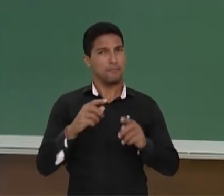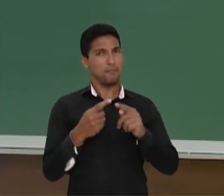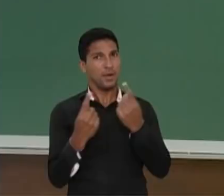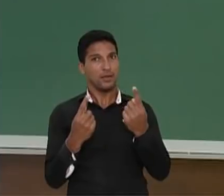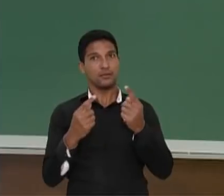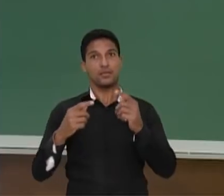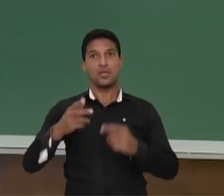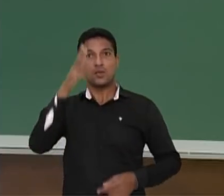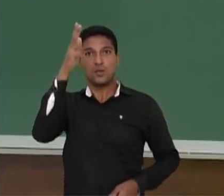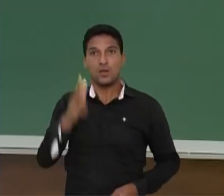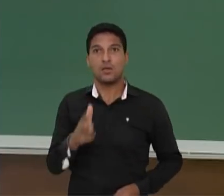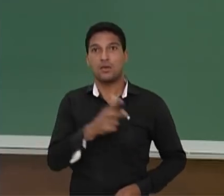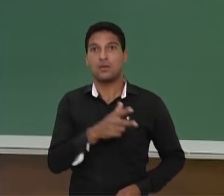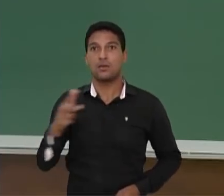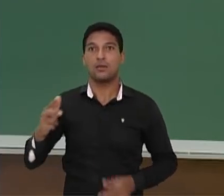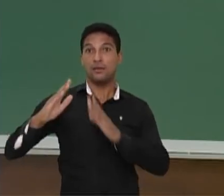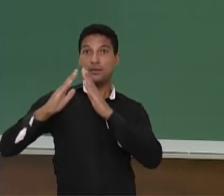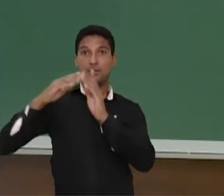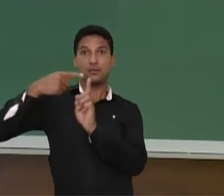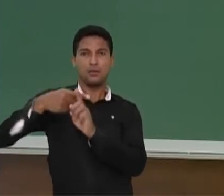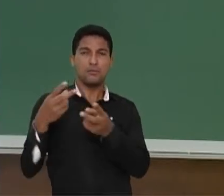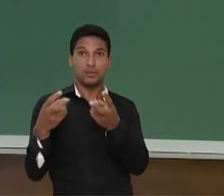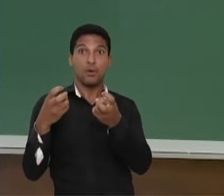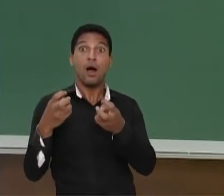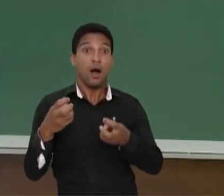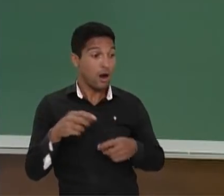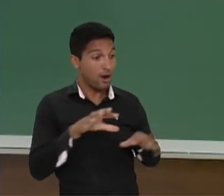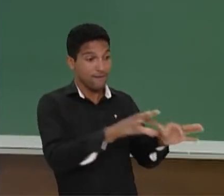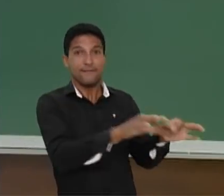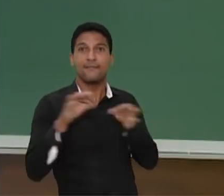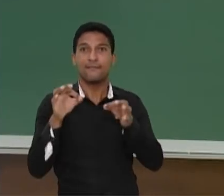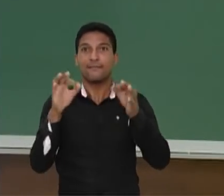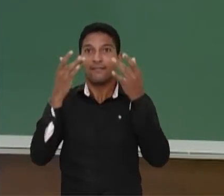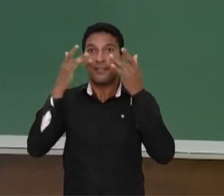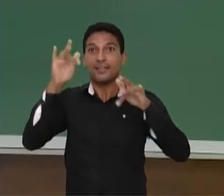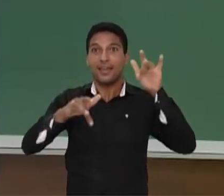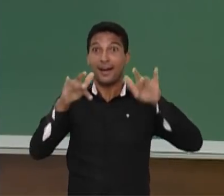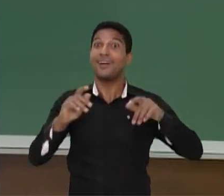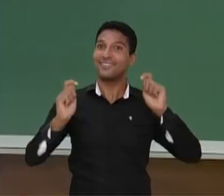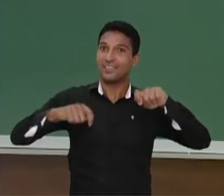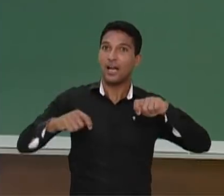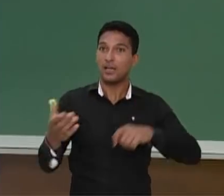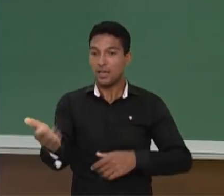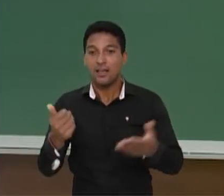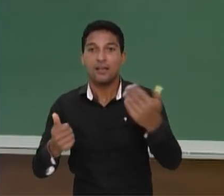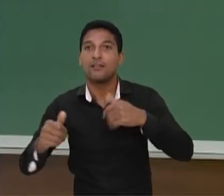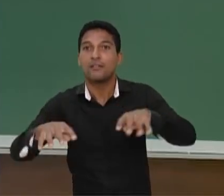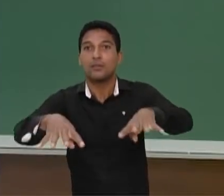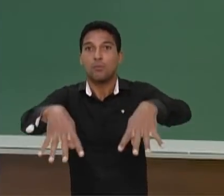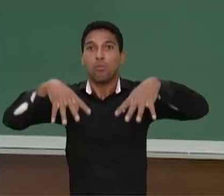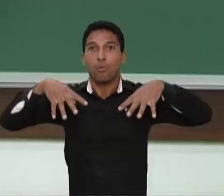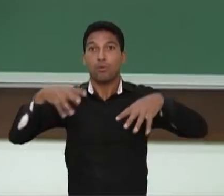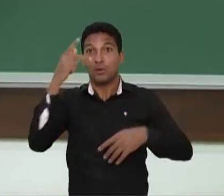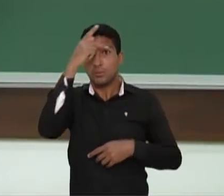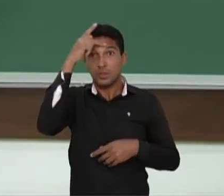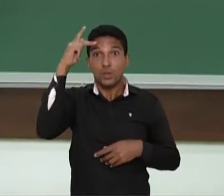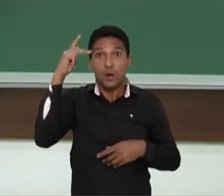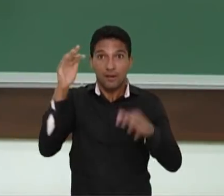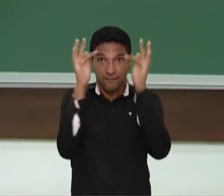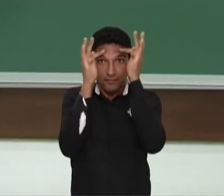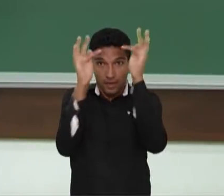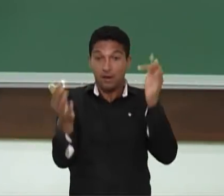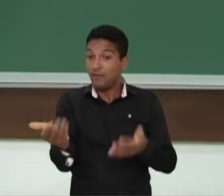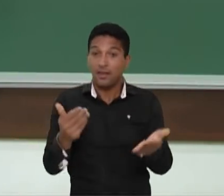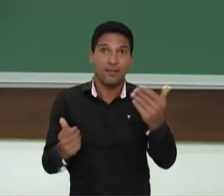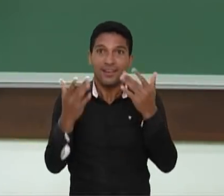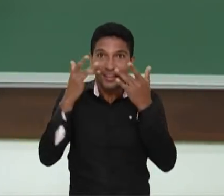percebe que o teatro é um bom elemento, uma boa ferramenta para chamar os fiéis para a igreja. Então, assim,